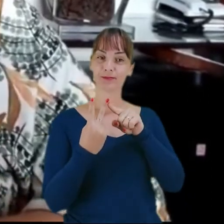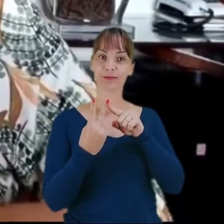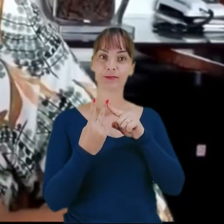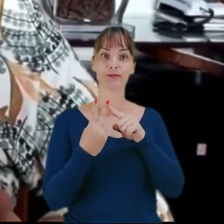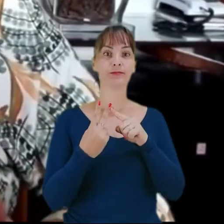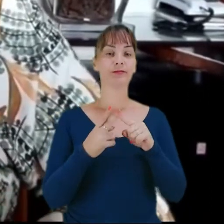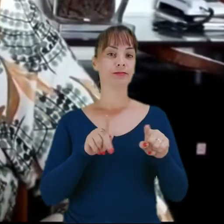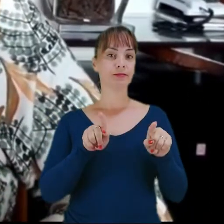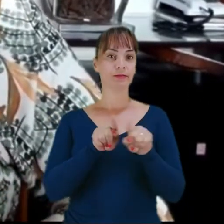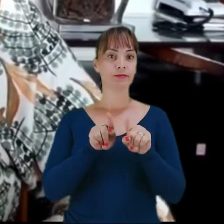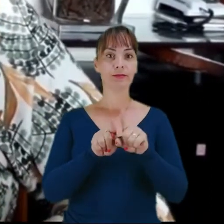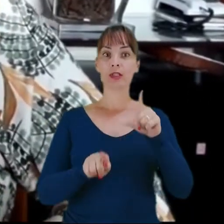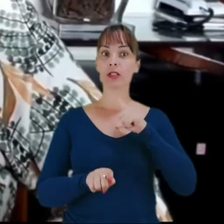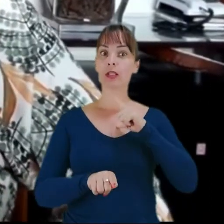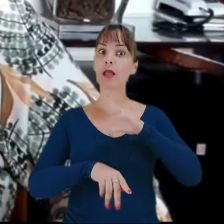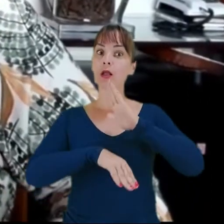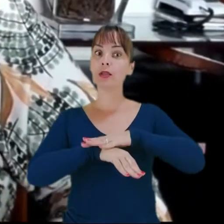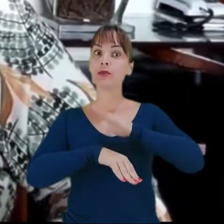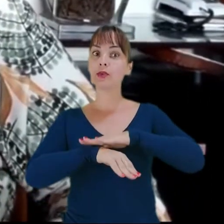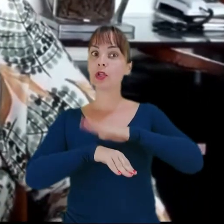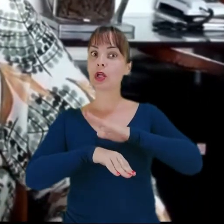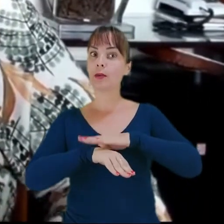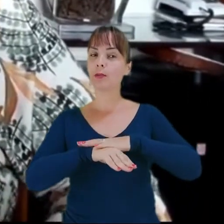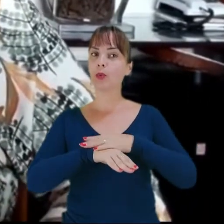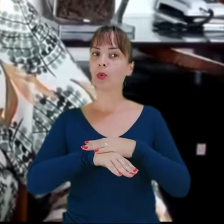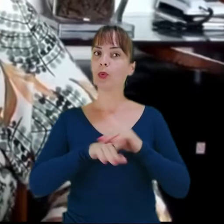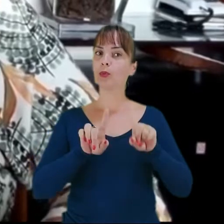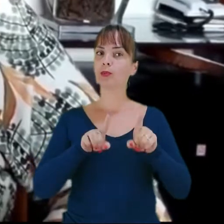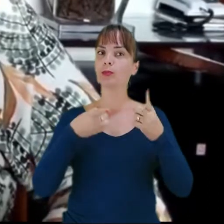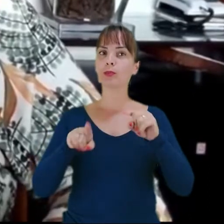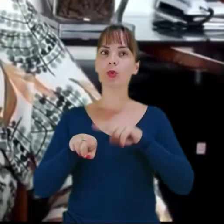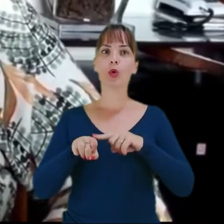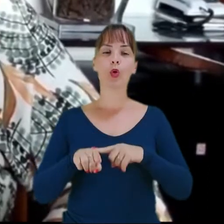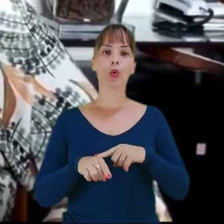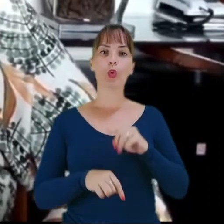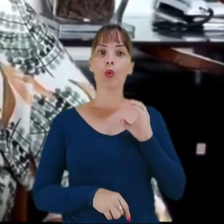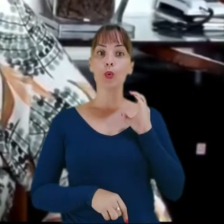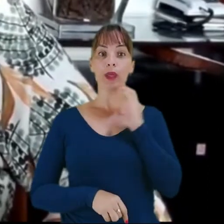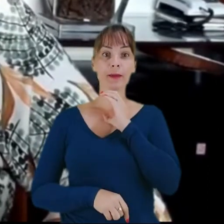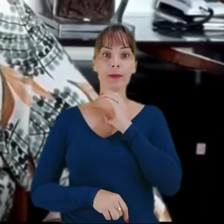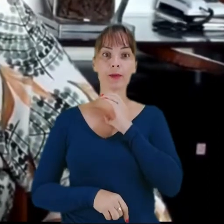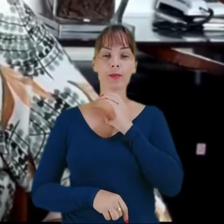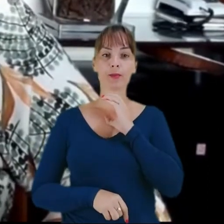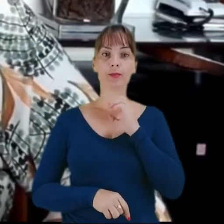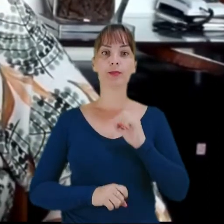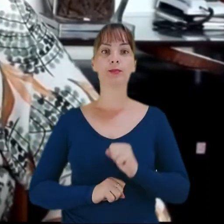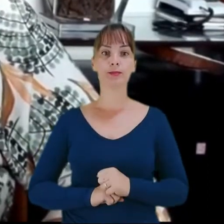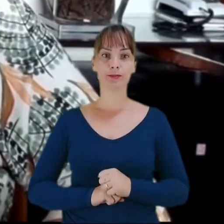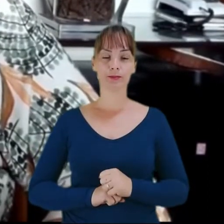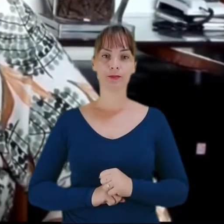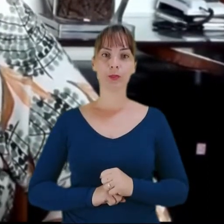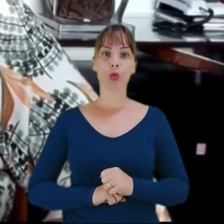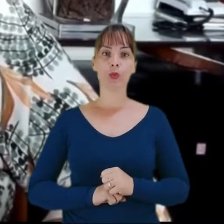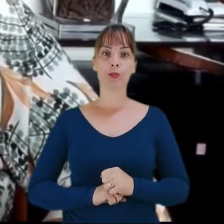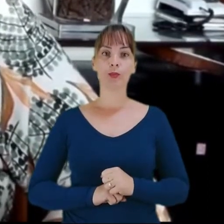grave. Nós temos a duração, que é o tempo do som. Por exemplo, é um som curto.